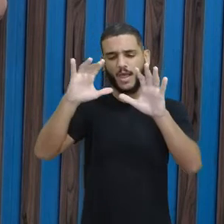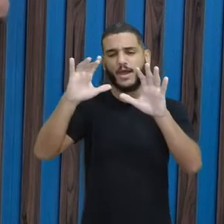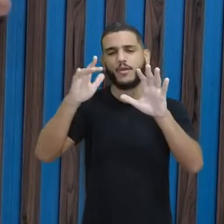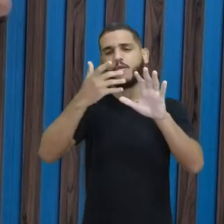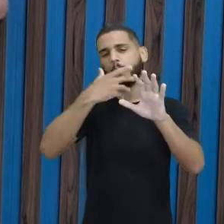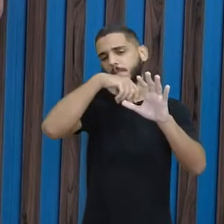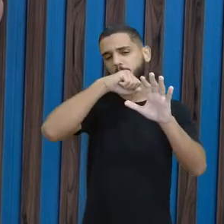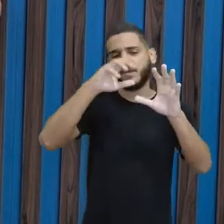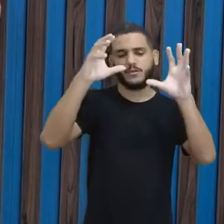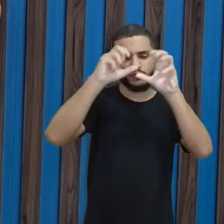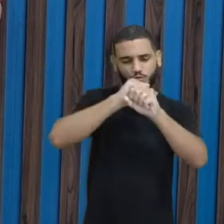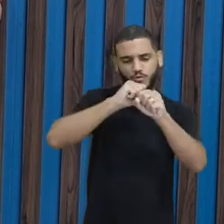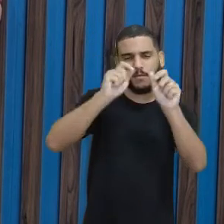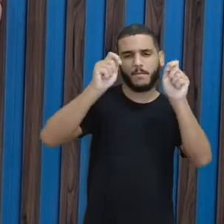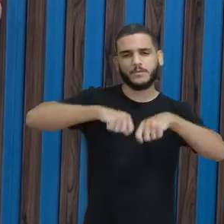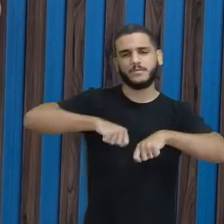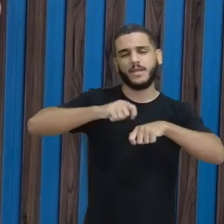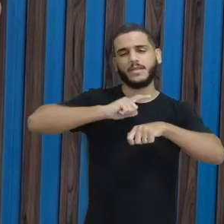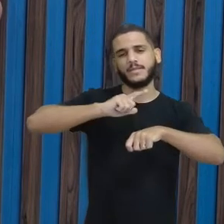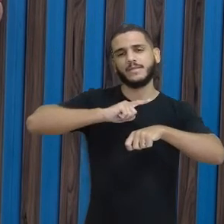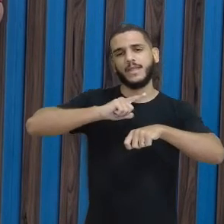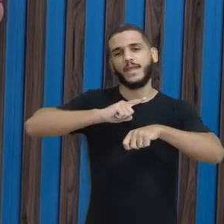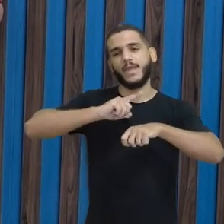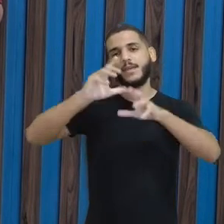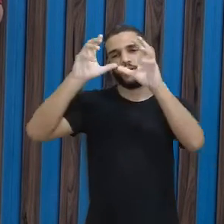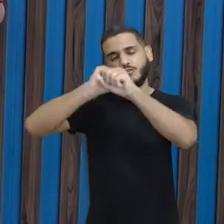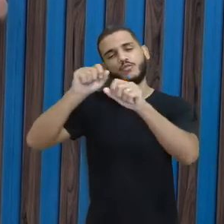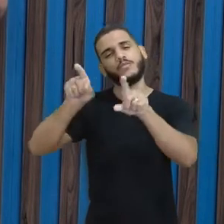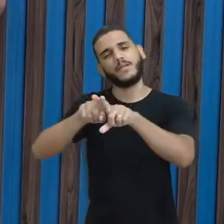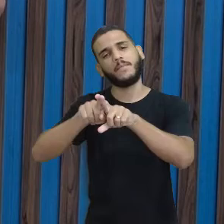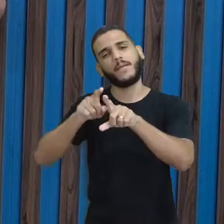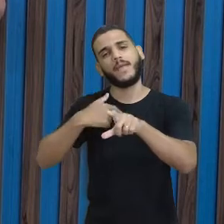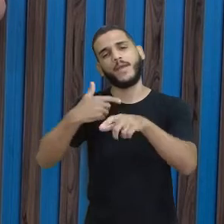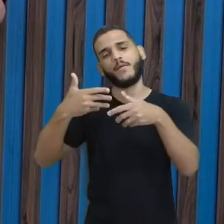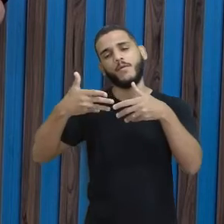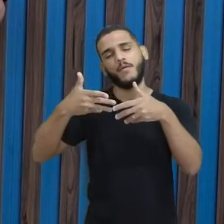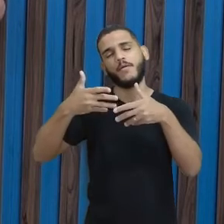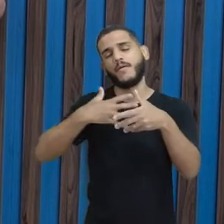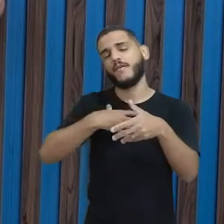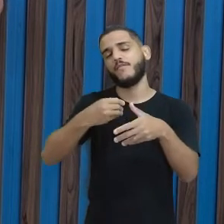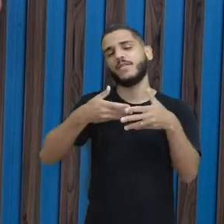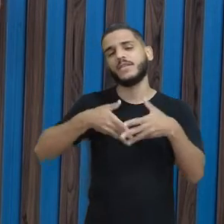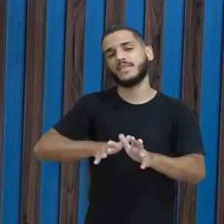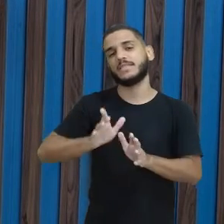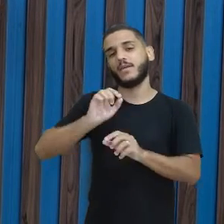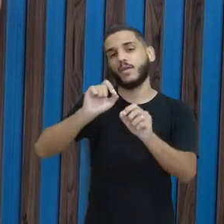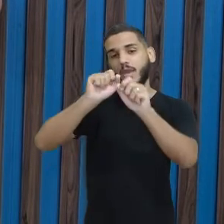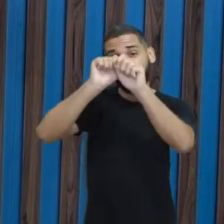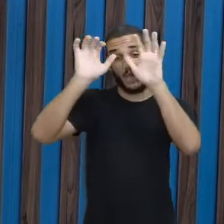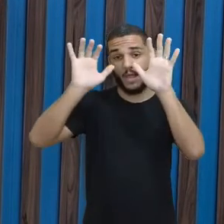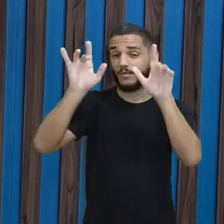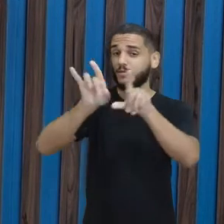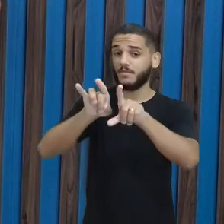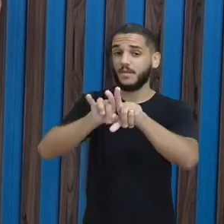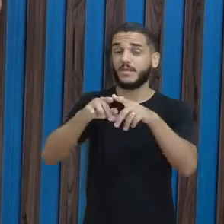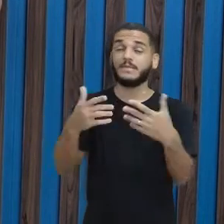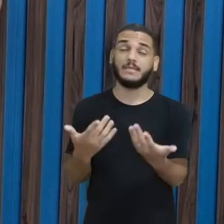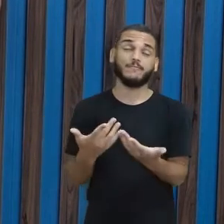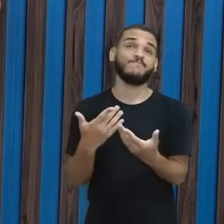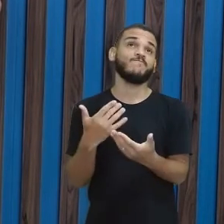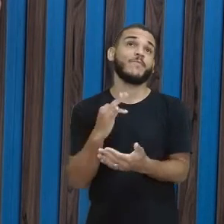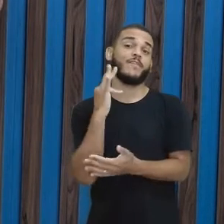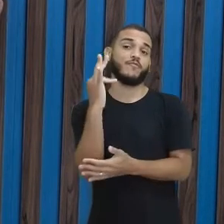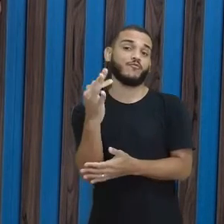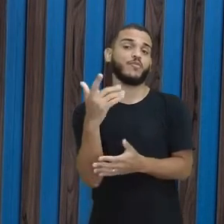de olho escuro. Eu posso ter um filho de olho claro? Aí tem que levar em consideração o quê? Quem é você e quem vai ser a pessoa que você vai ter, tá certo? Como